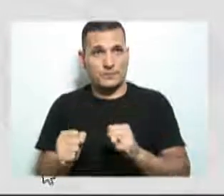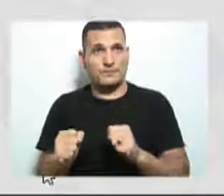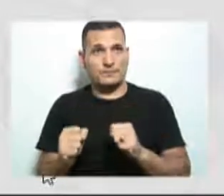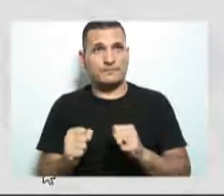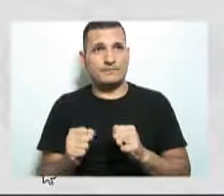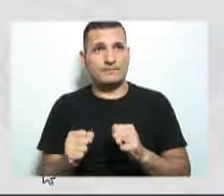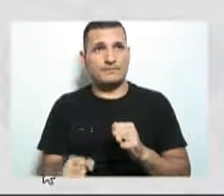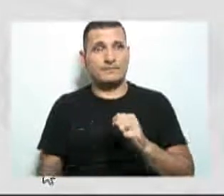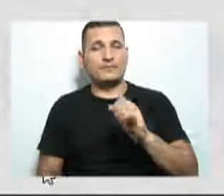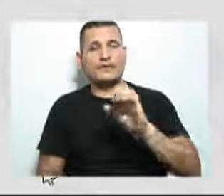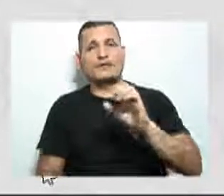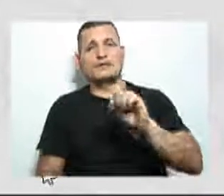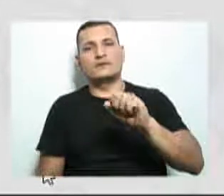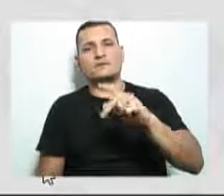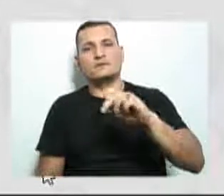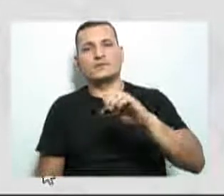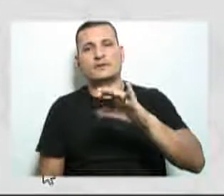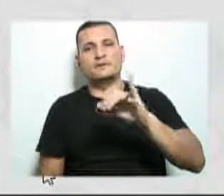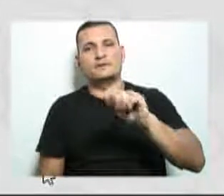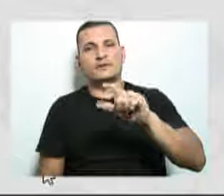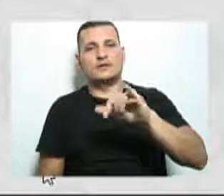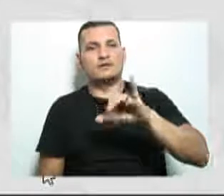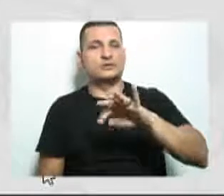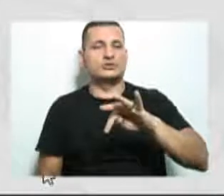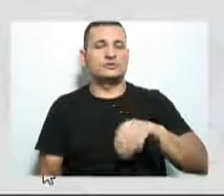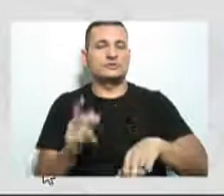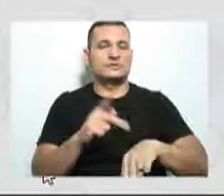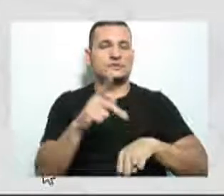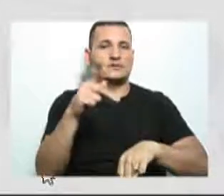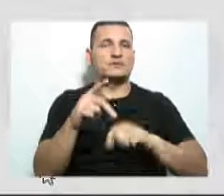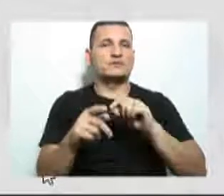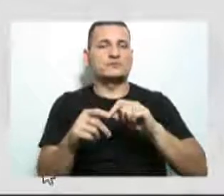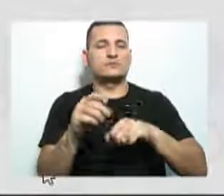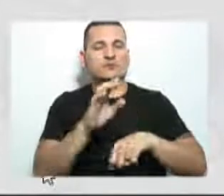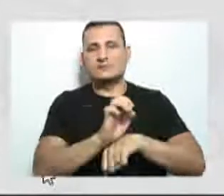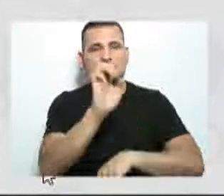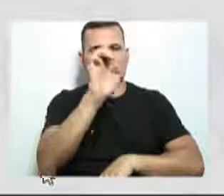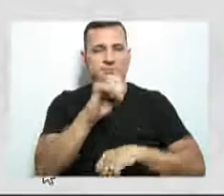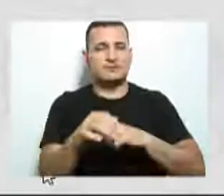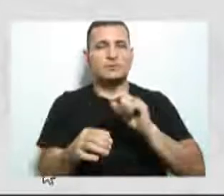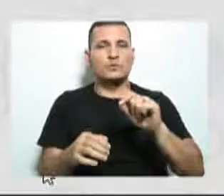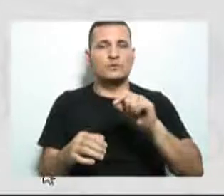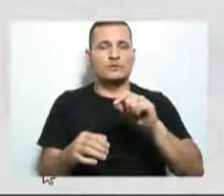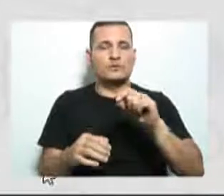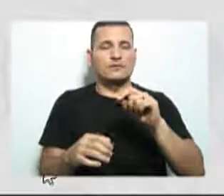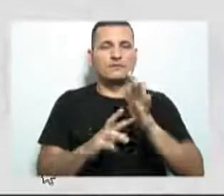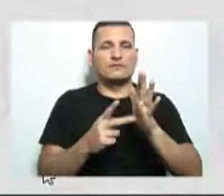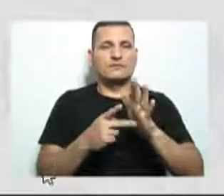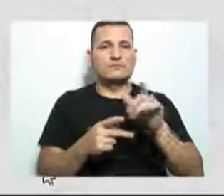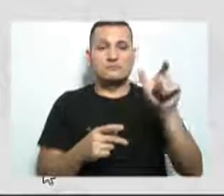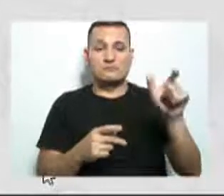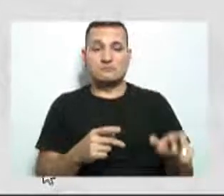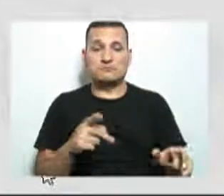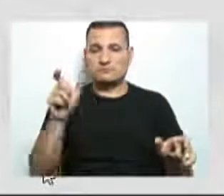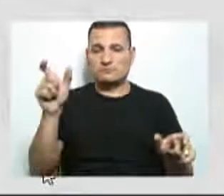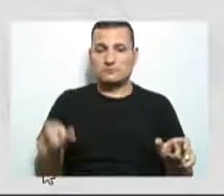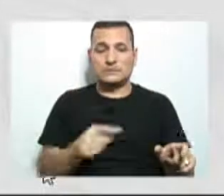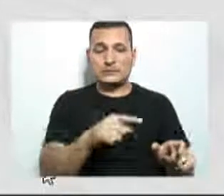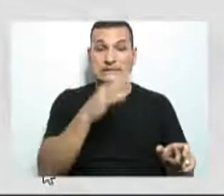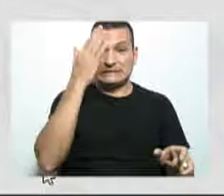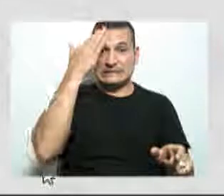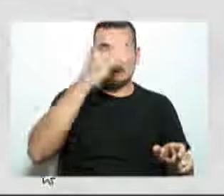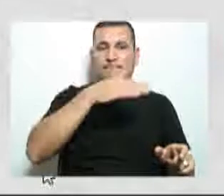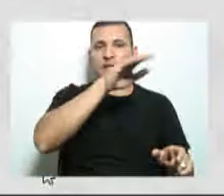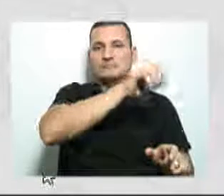de especialista. Envolve a crença de que a outra parte sabe mais sobre o assunto em questão. E essa outra parte precisa